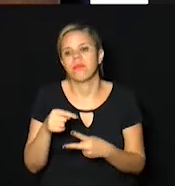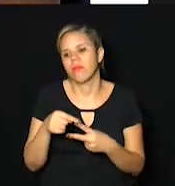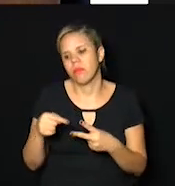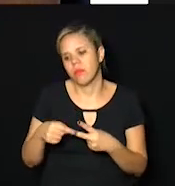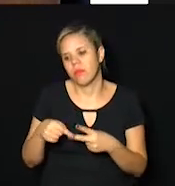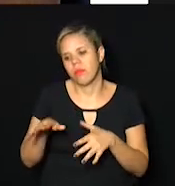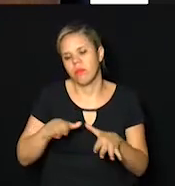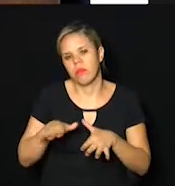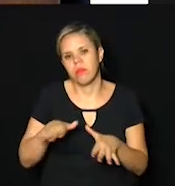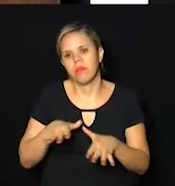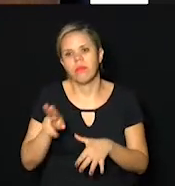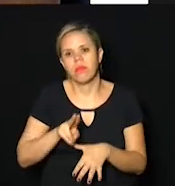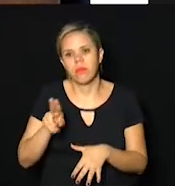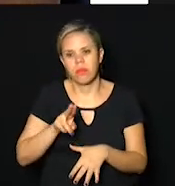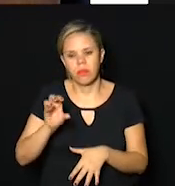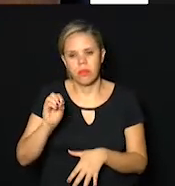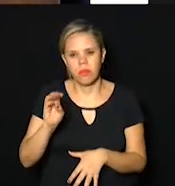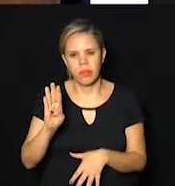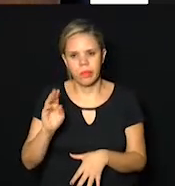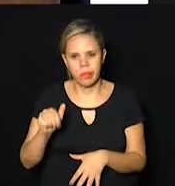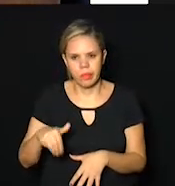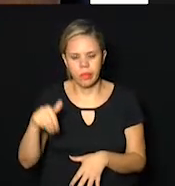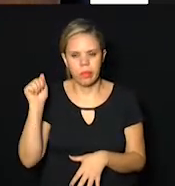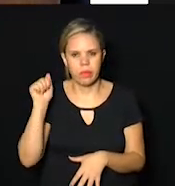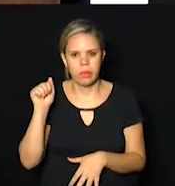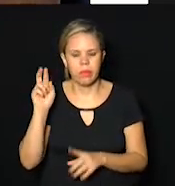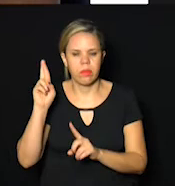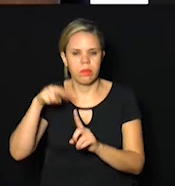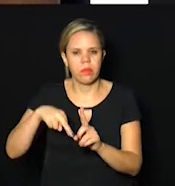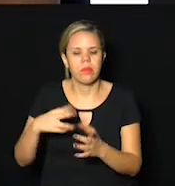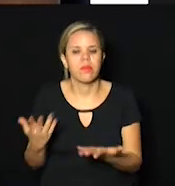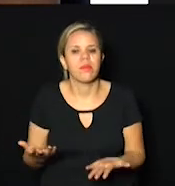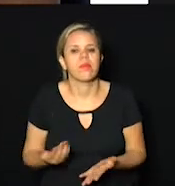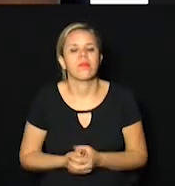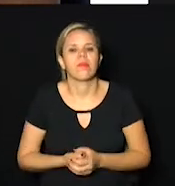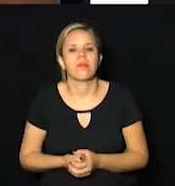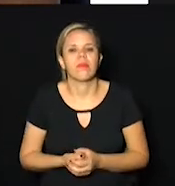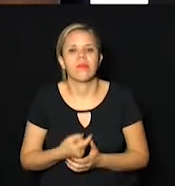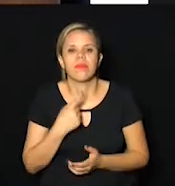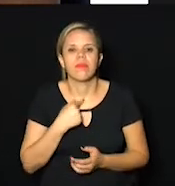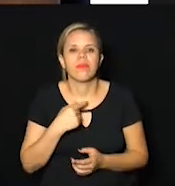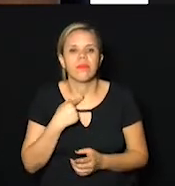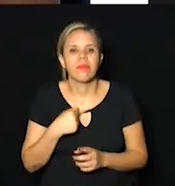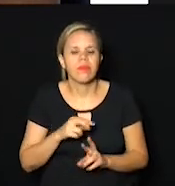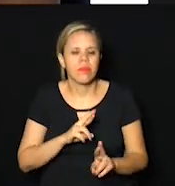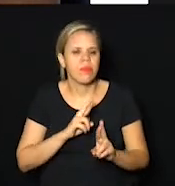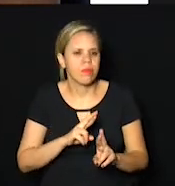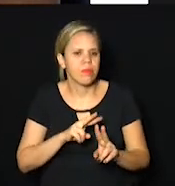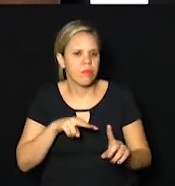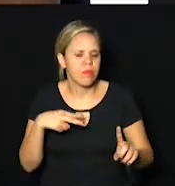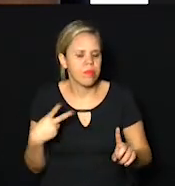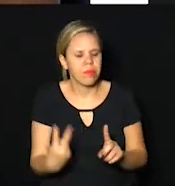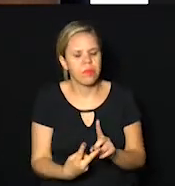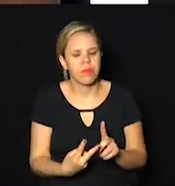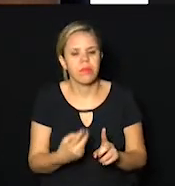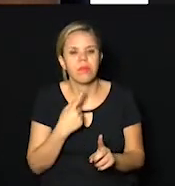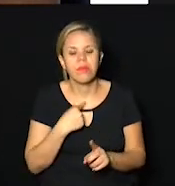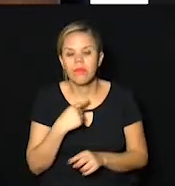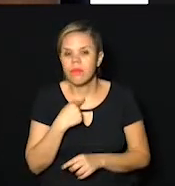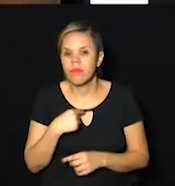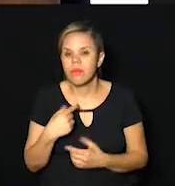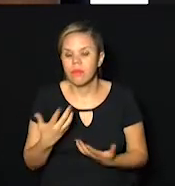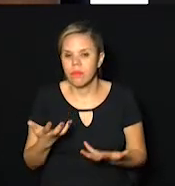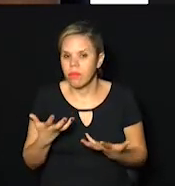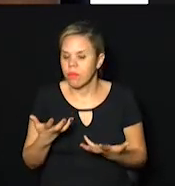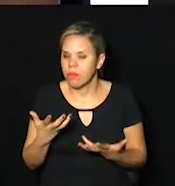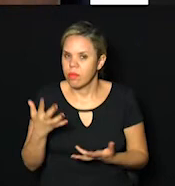movimentos, e aí eu uso Obama como referência, que são os desejos e as expectativas. Desejo é aquilo que a gente quer